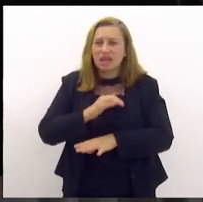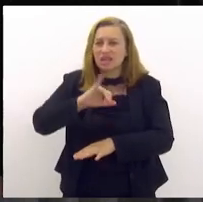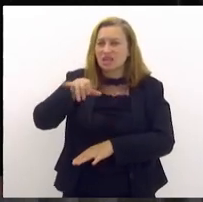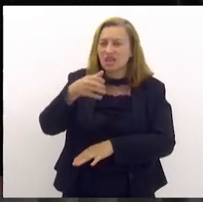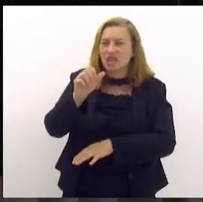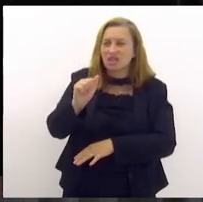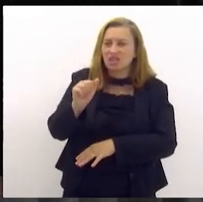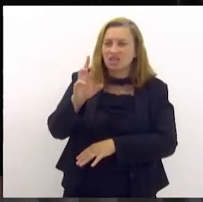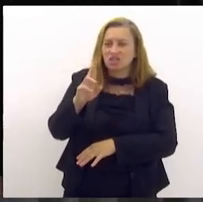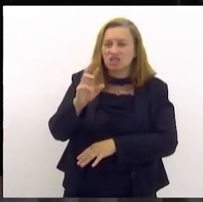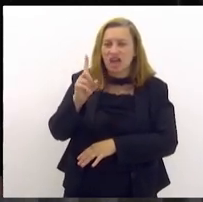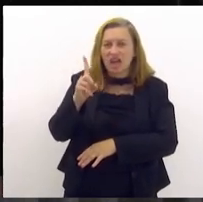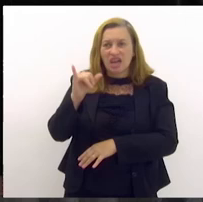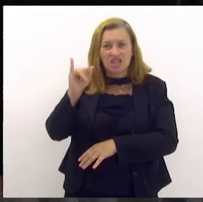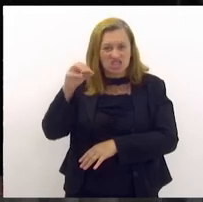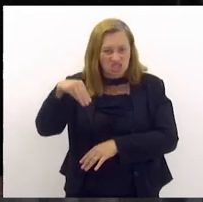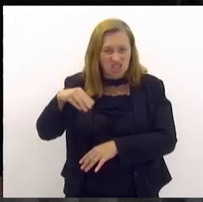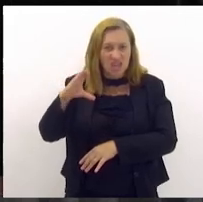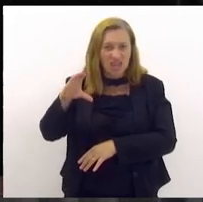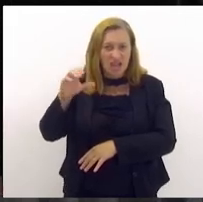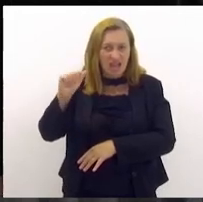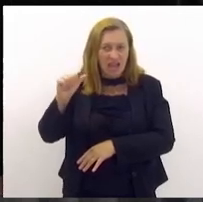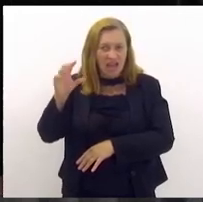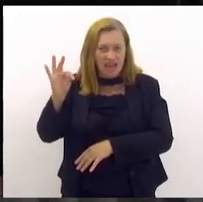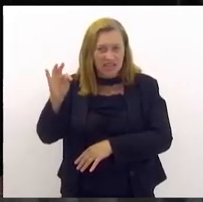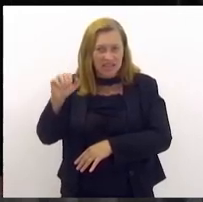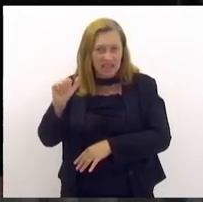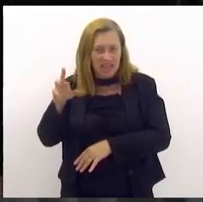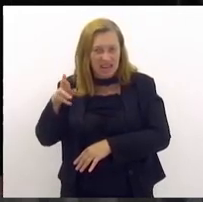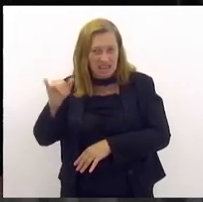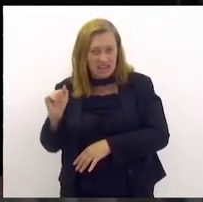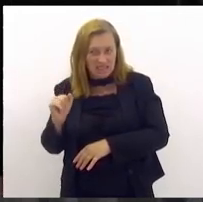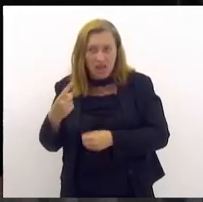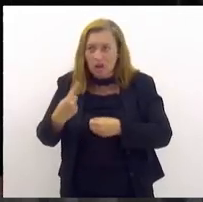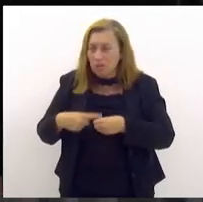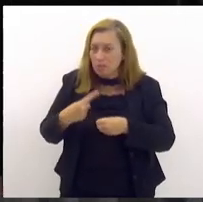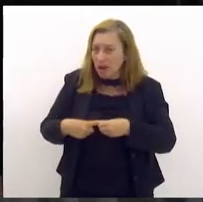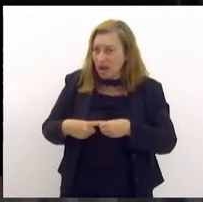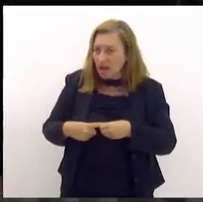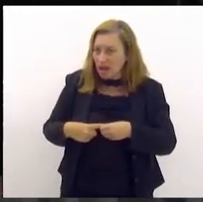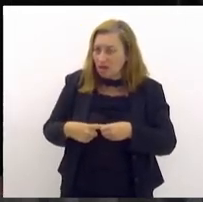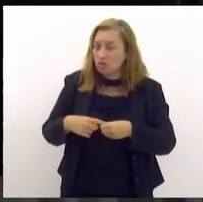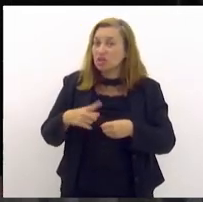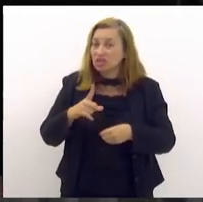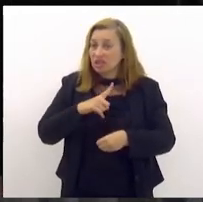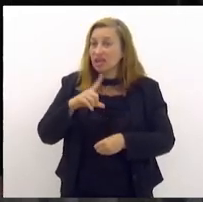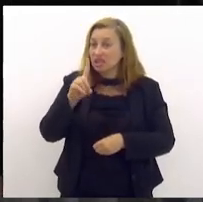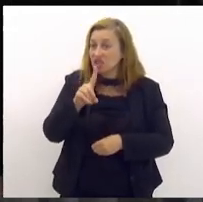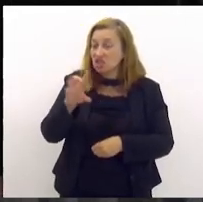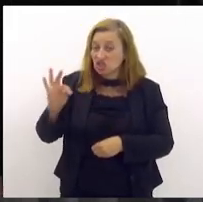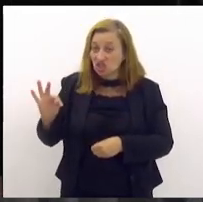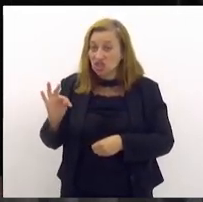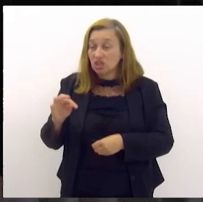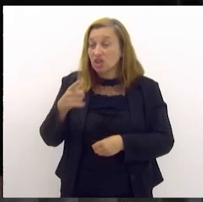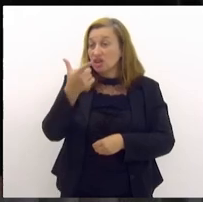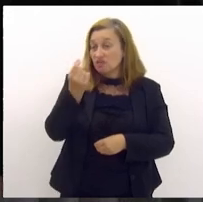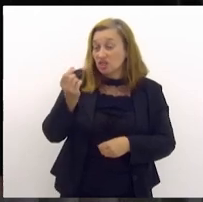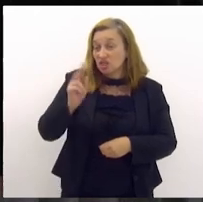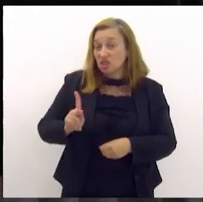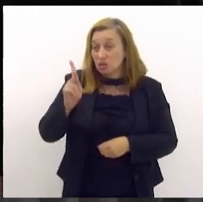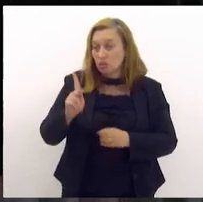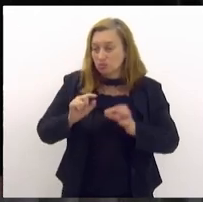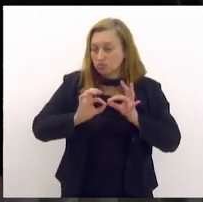Catarina. E não estamos falando de bairros próximos, estamos falando de bairros com distritos e com 20 quilômetros de